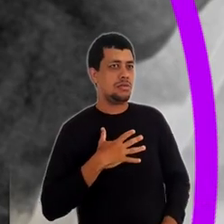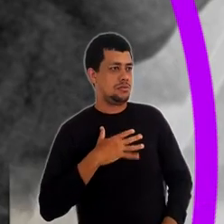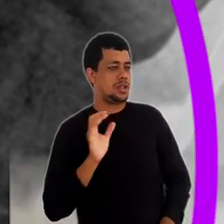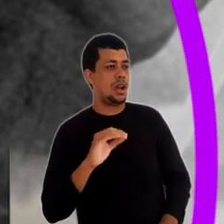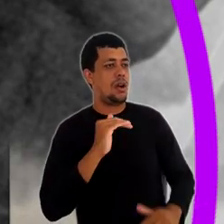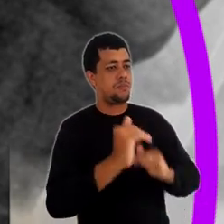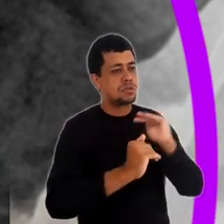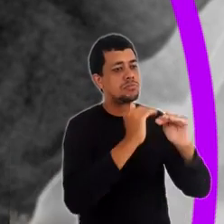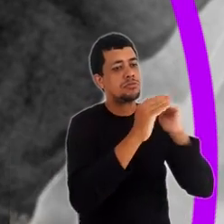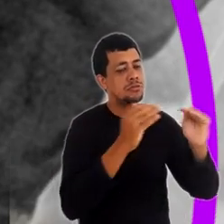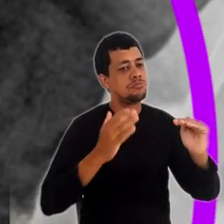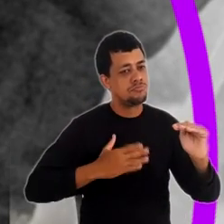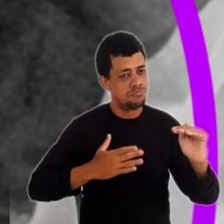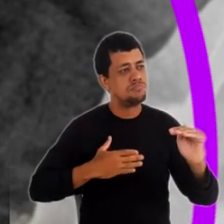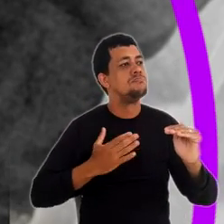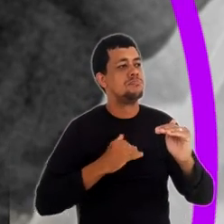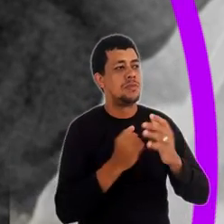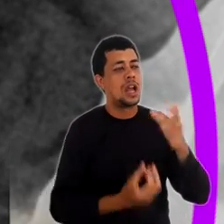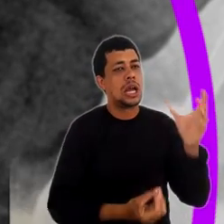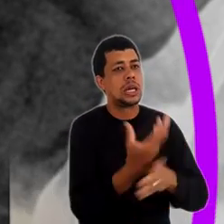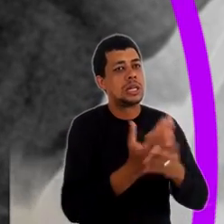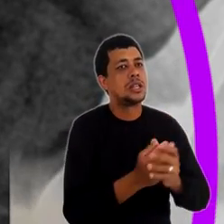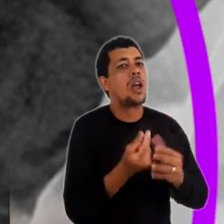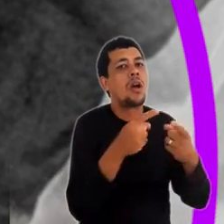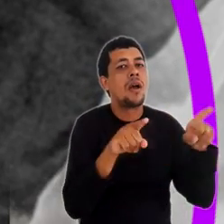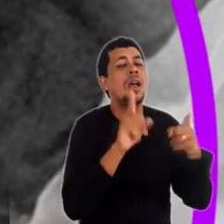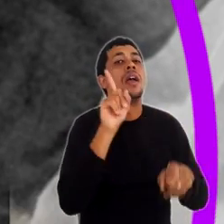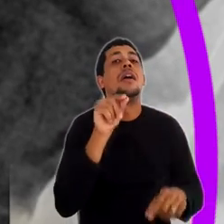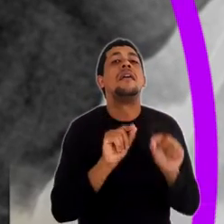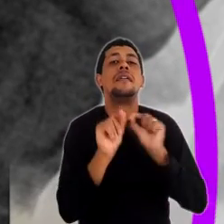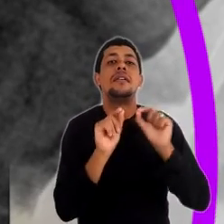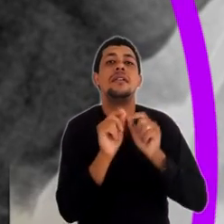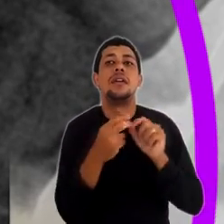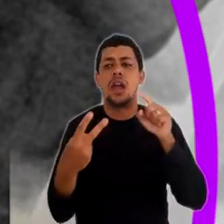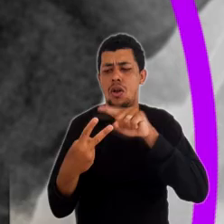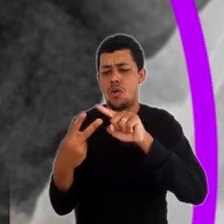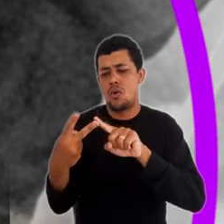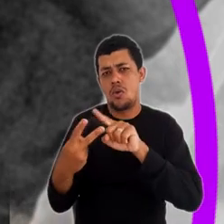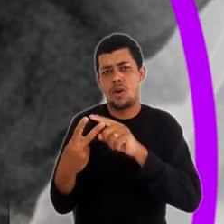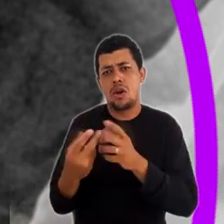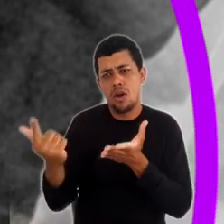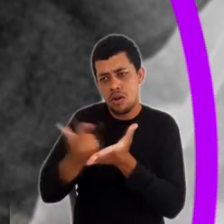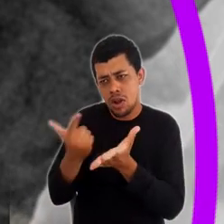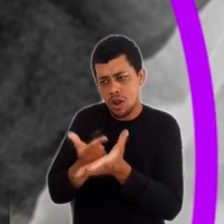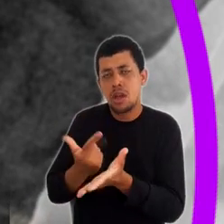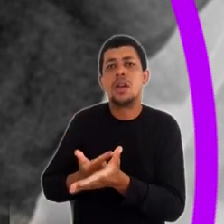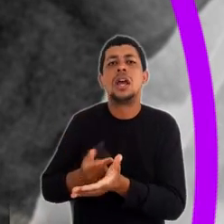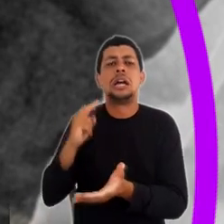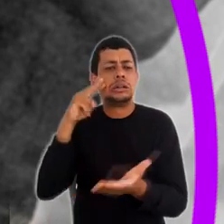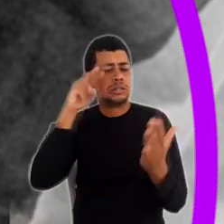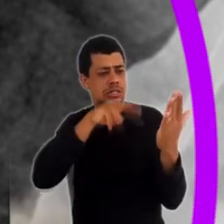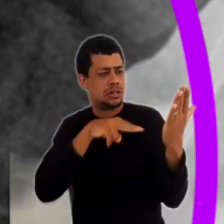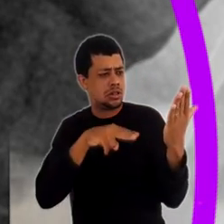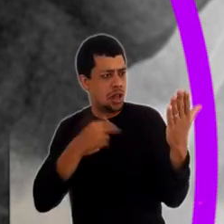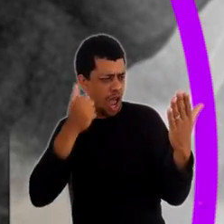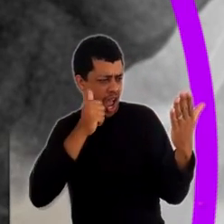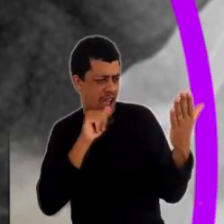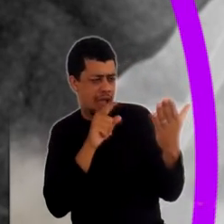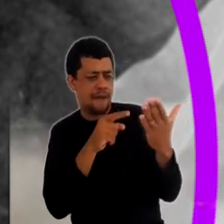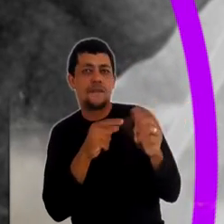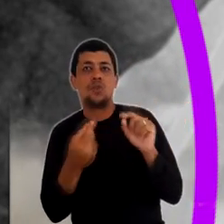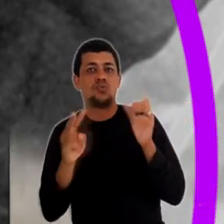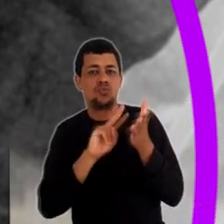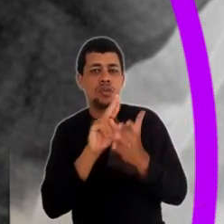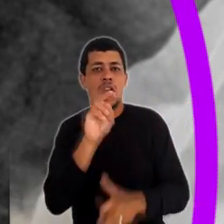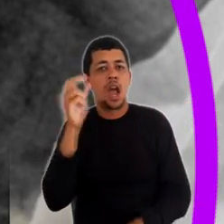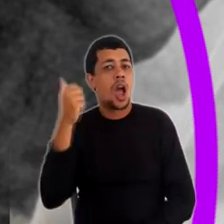caso, a construção da minha parte, né, foram dois livros que eu li. Eu li Mulheres que Correm com os Lobos,